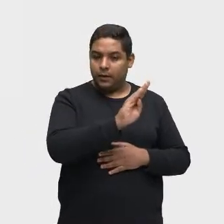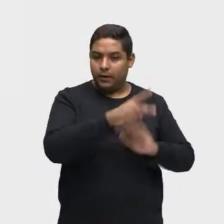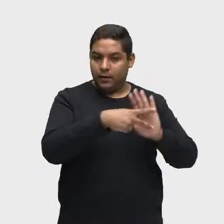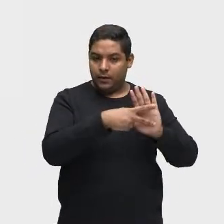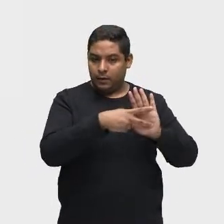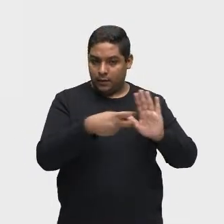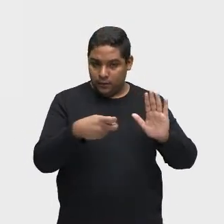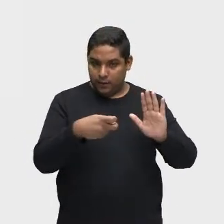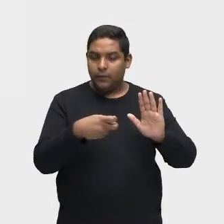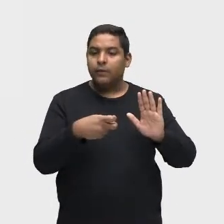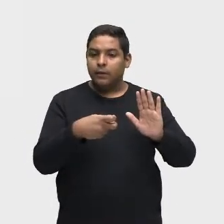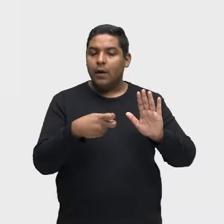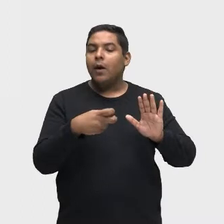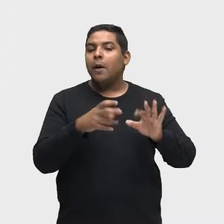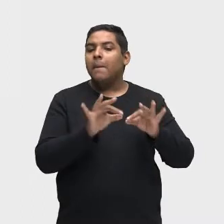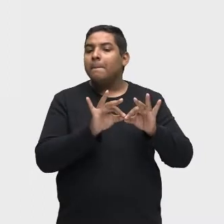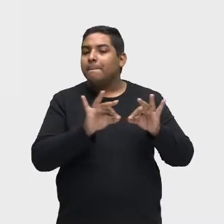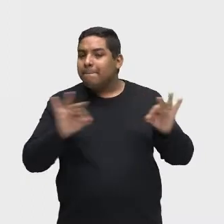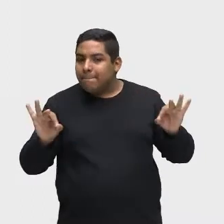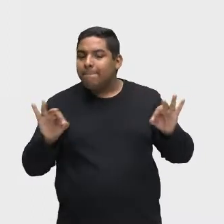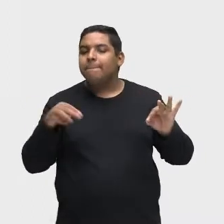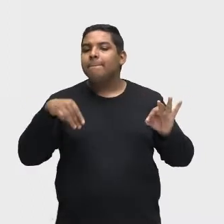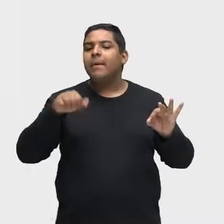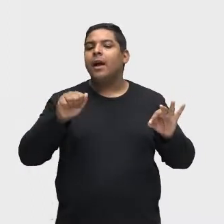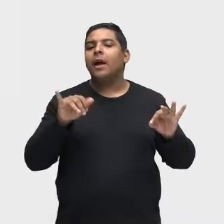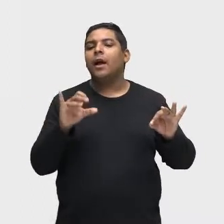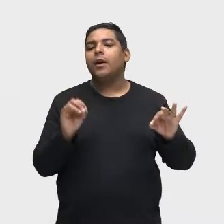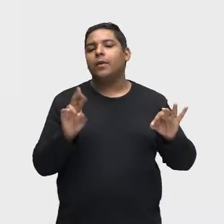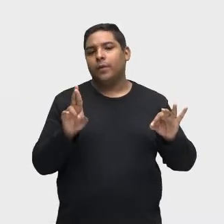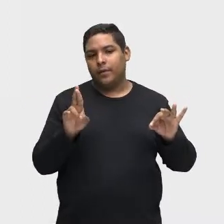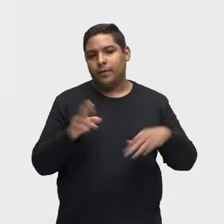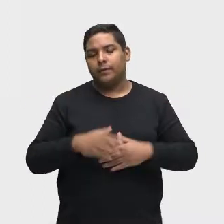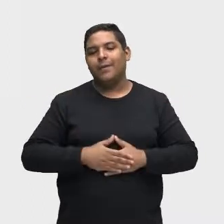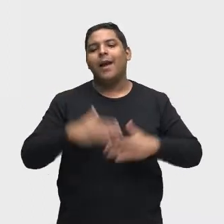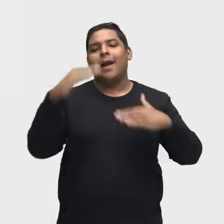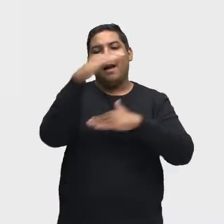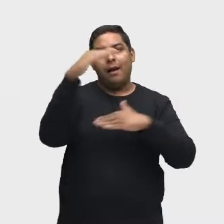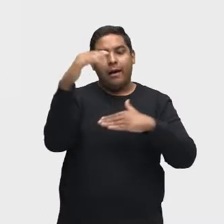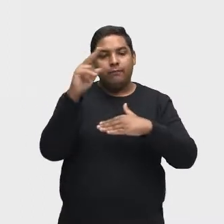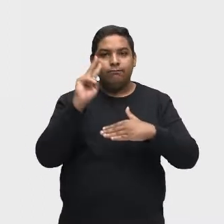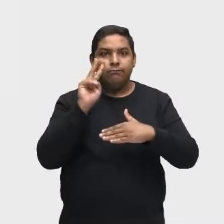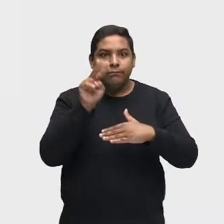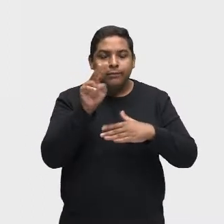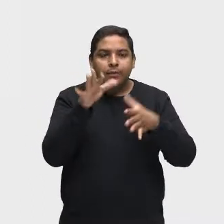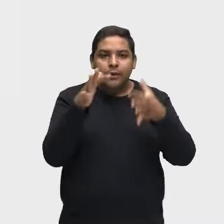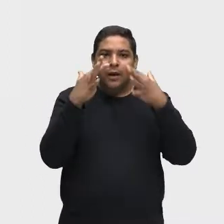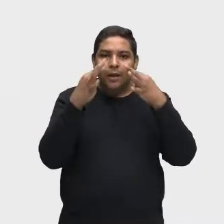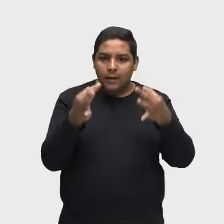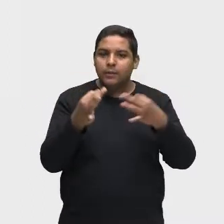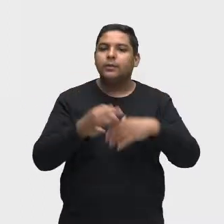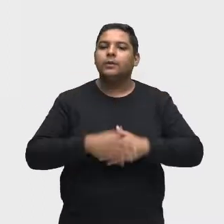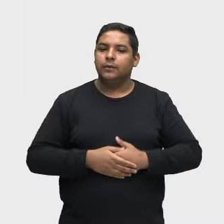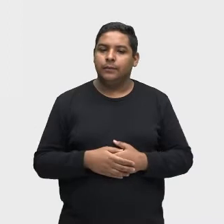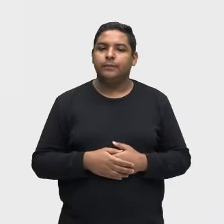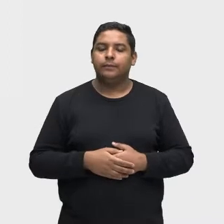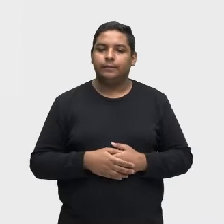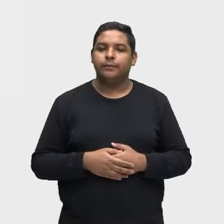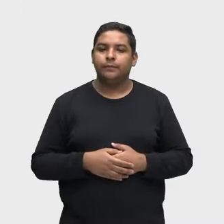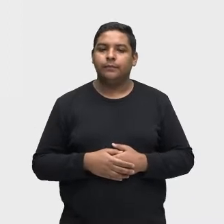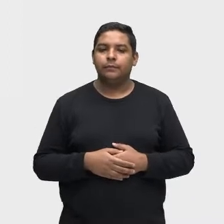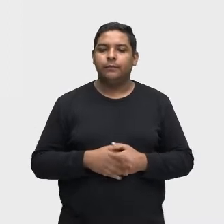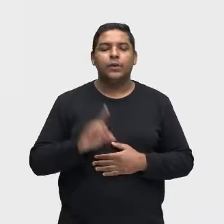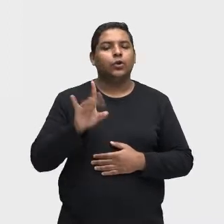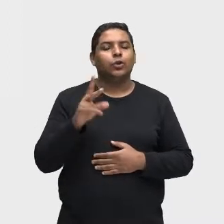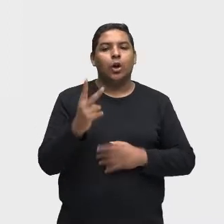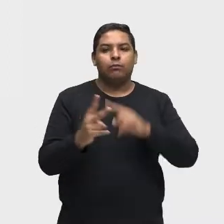que eu identifico a base maior? Olhar para os lados que são paralelos, porque o trapézio só possui um